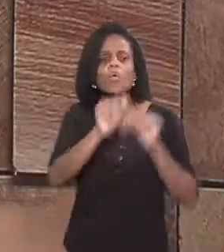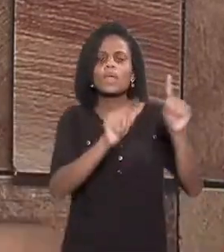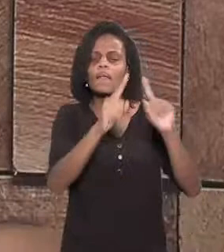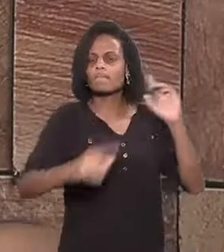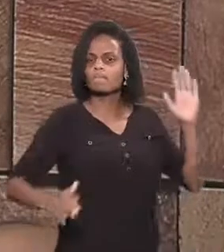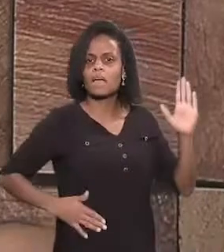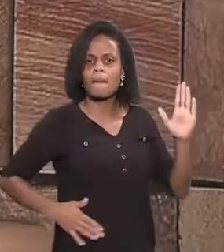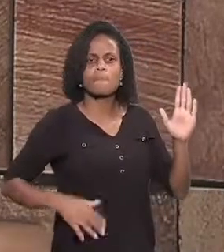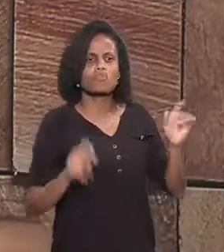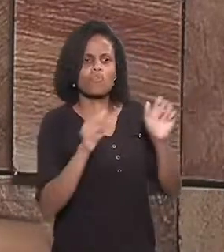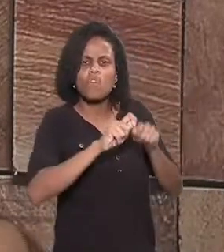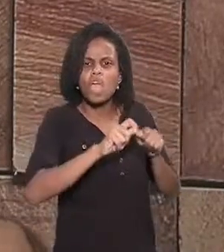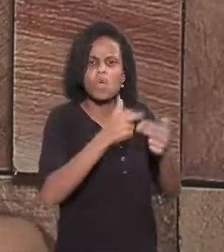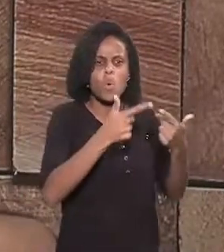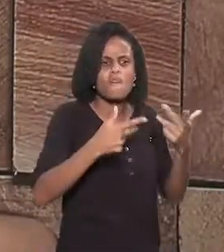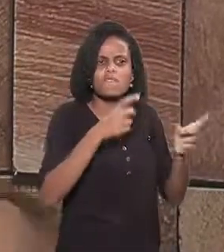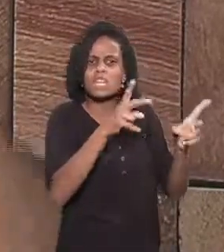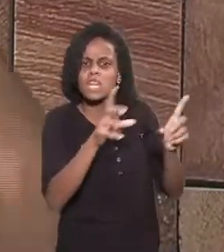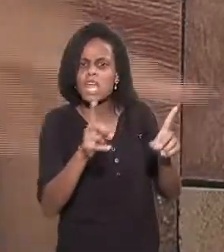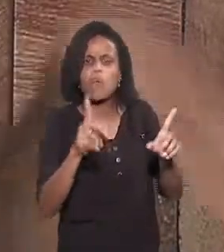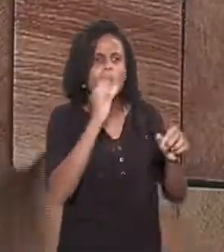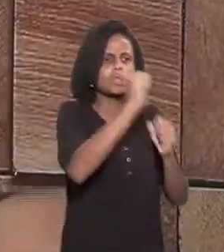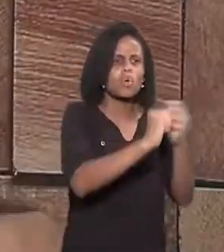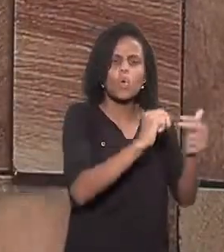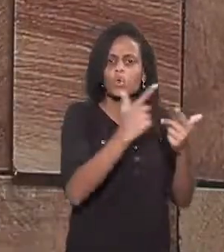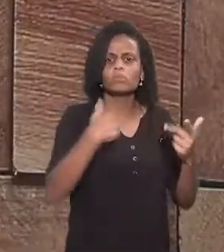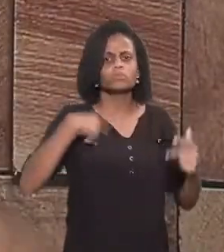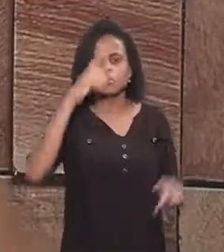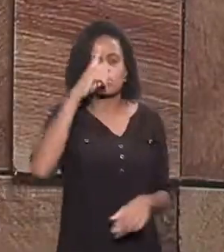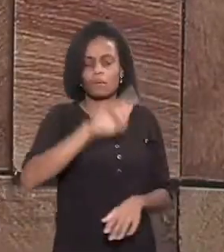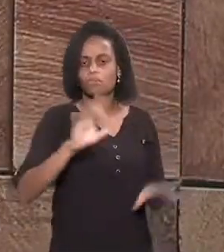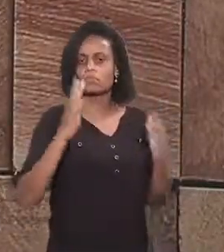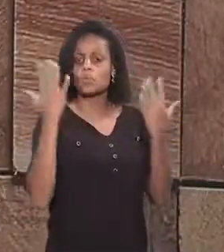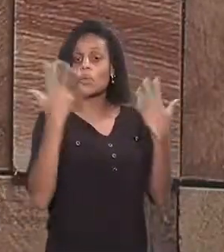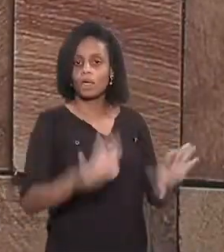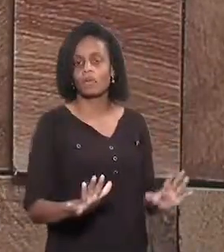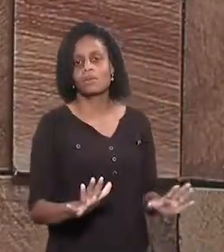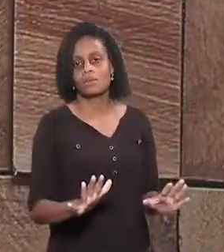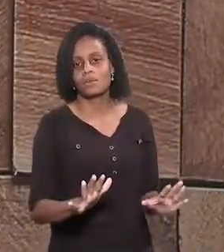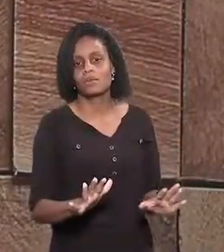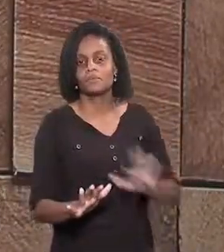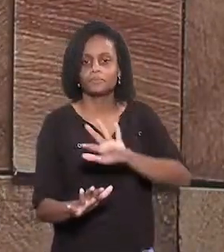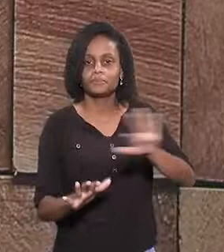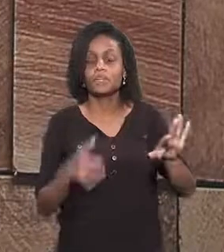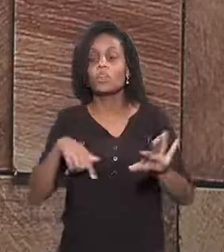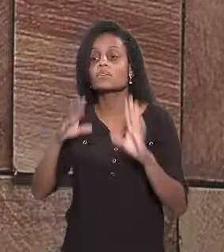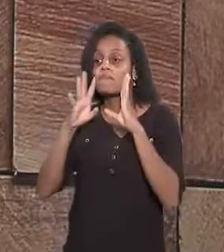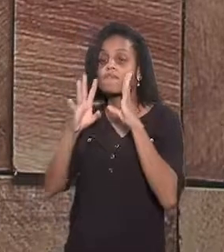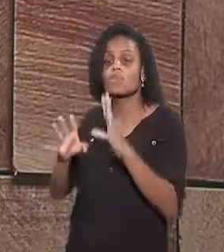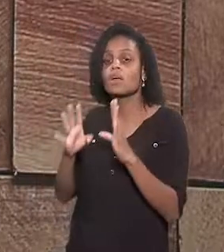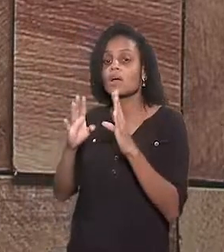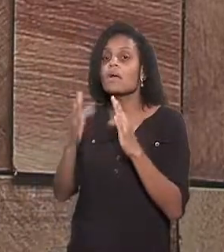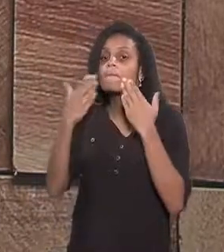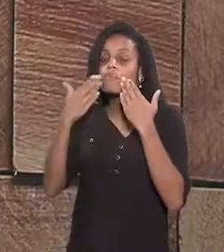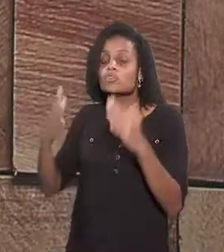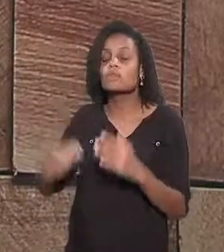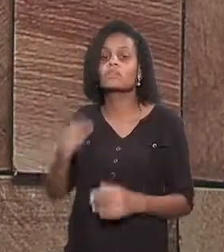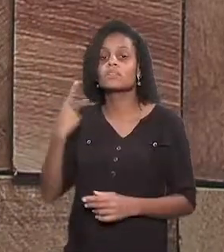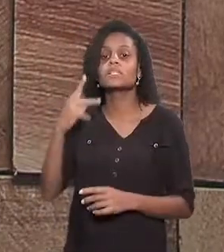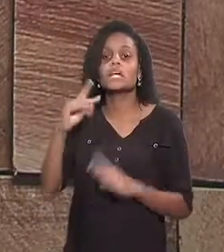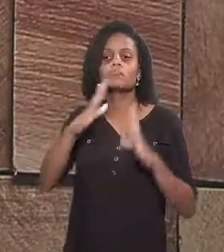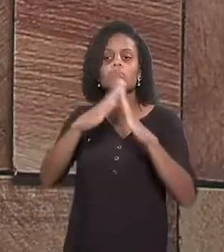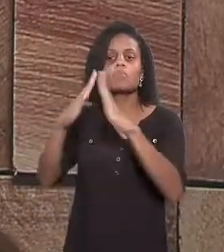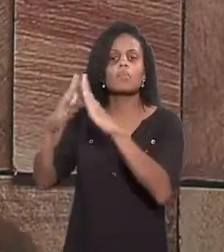tráfico fez, ou o que a polícia fez, se quem teve culpa, quem matou, o que aconteceu. A gente está ali para falar da situação dos moradores. Então a